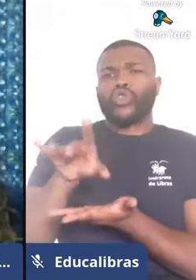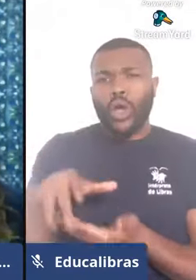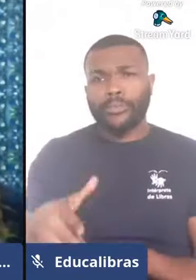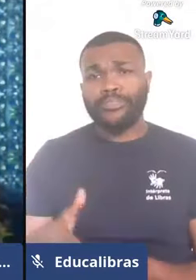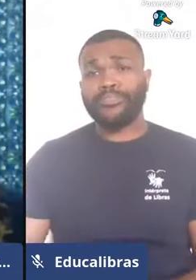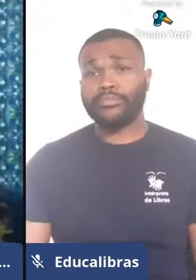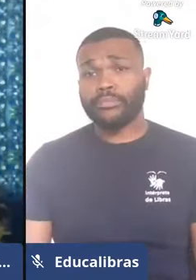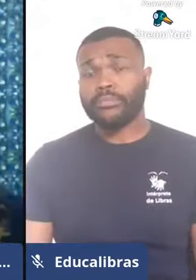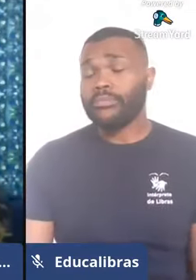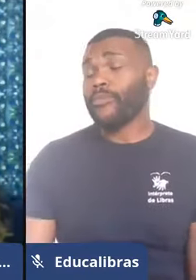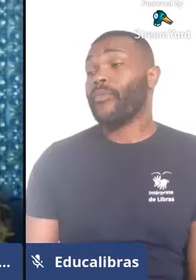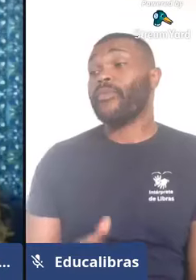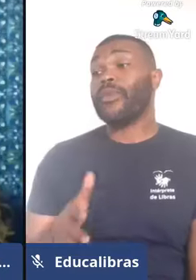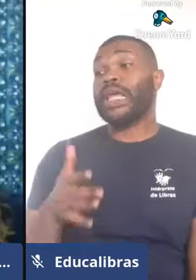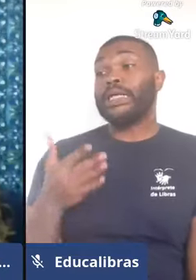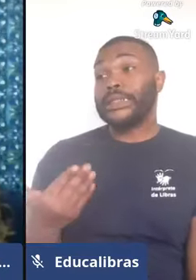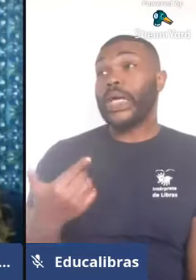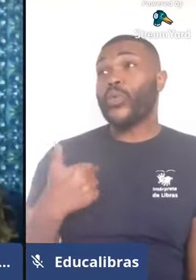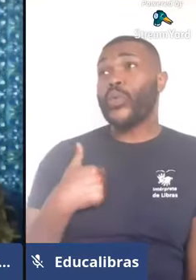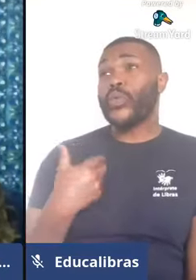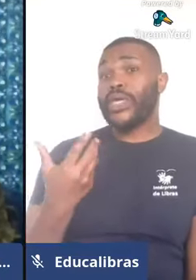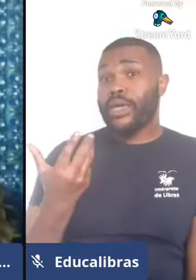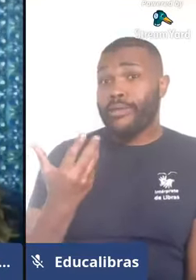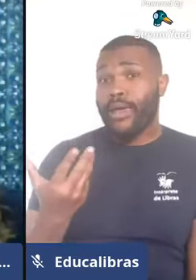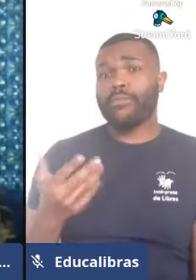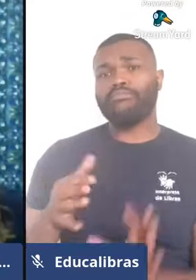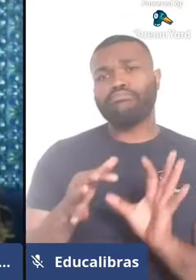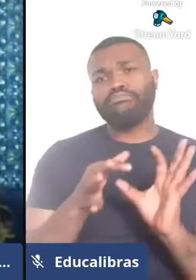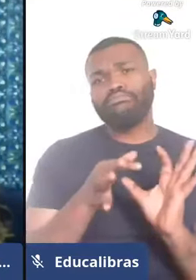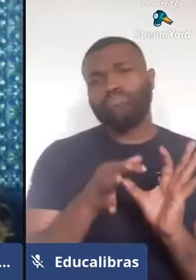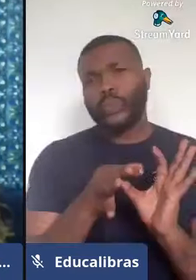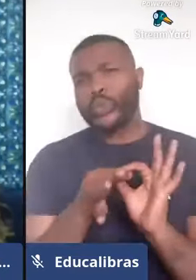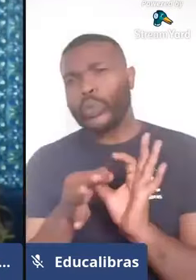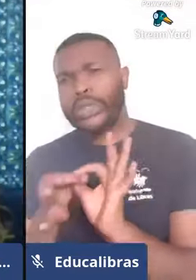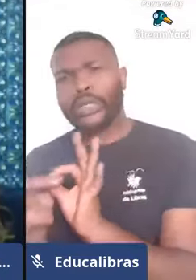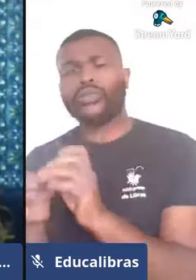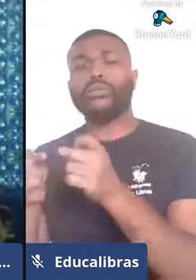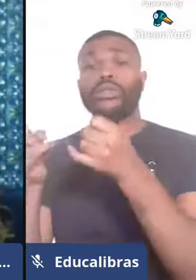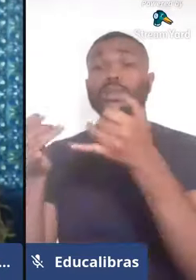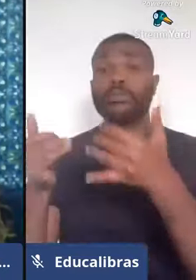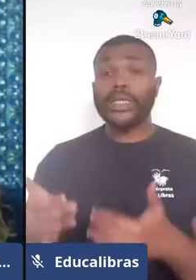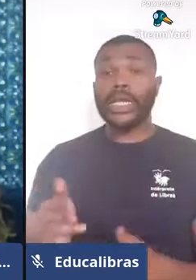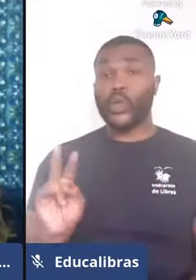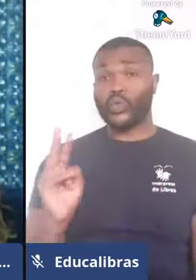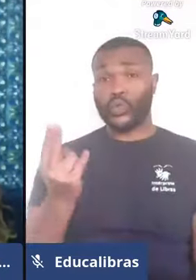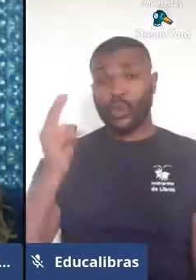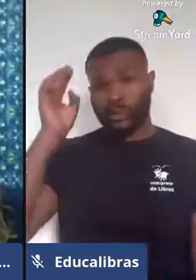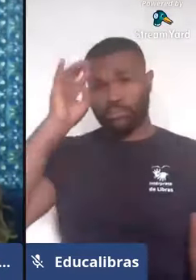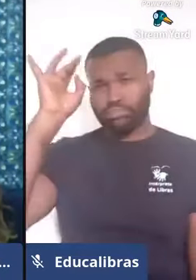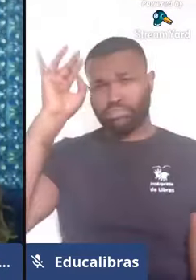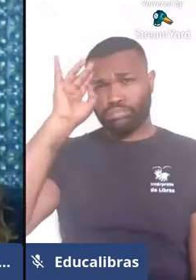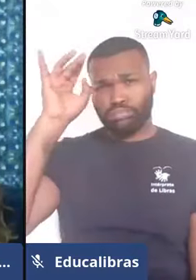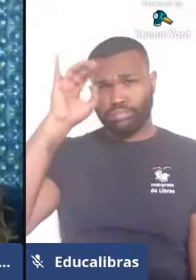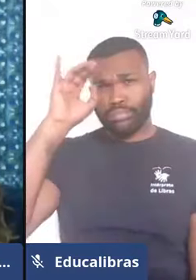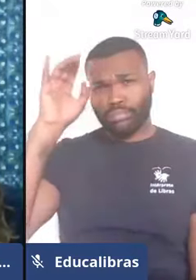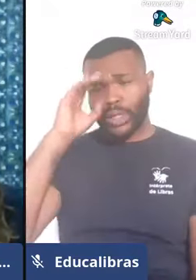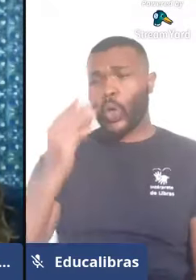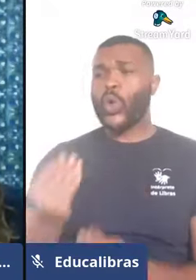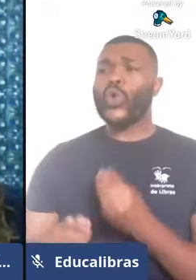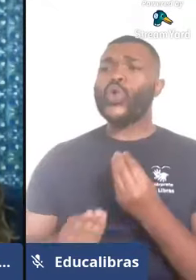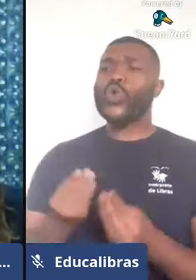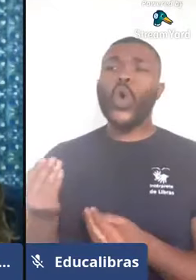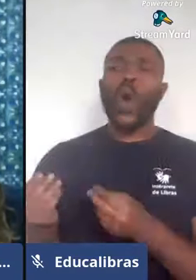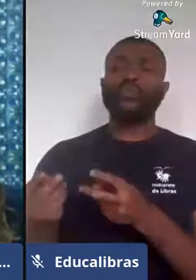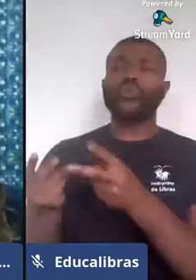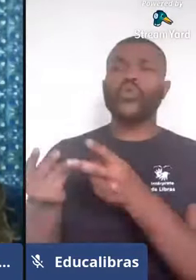Queria que você colocasse nesse contexto duas reflexões aí. Como é que vocês viam a CPA